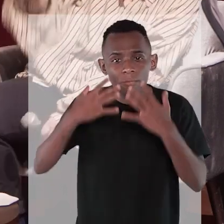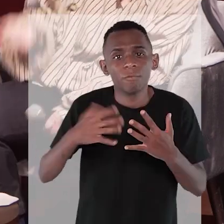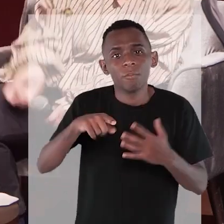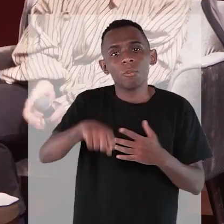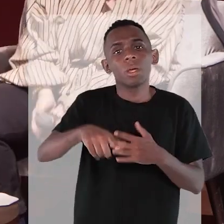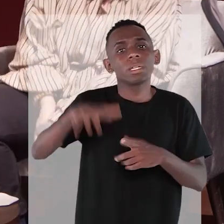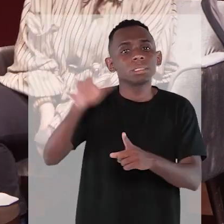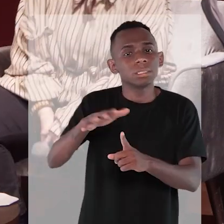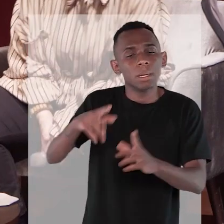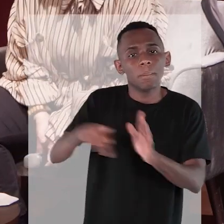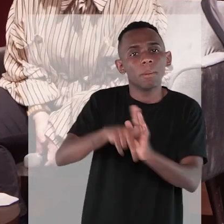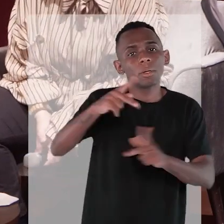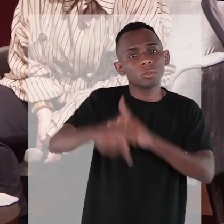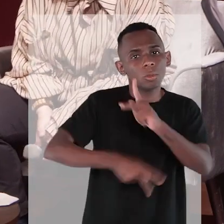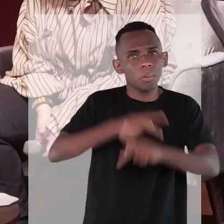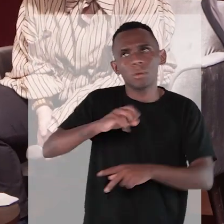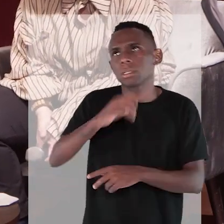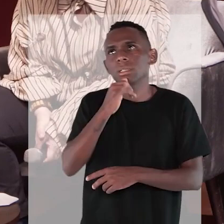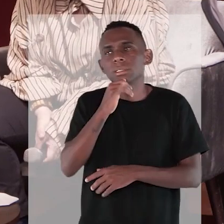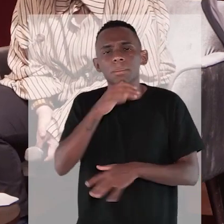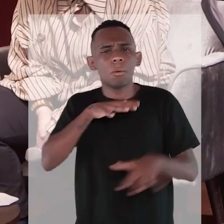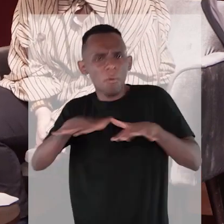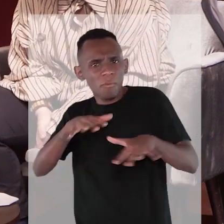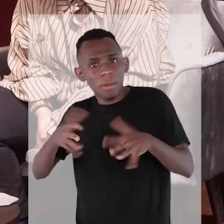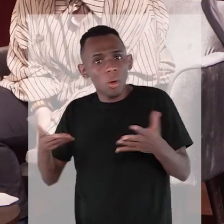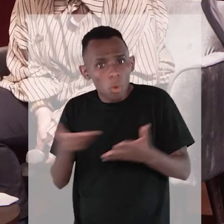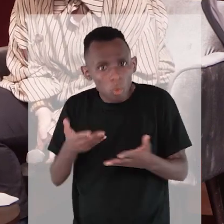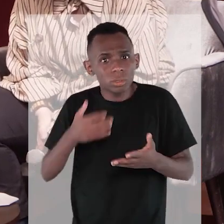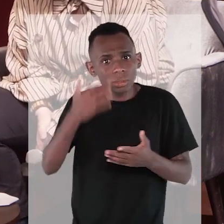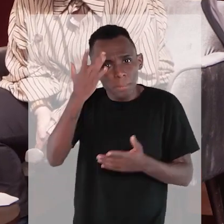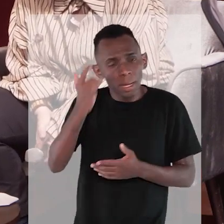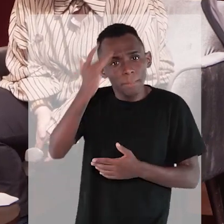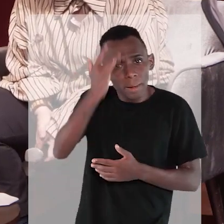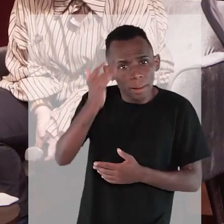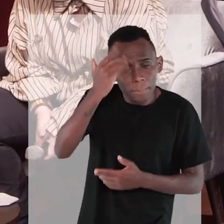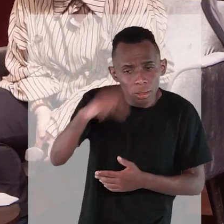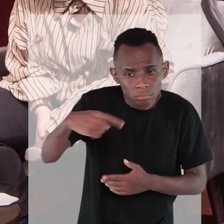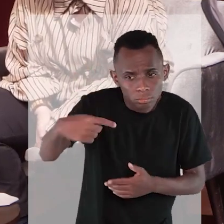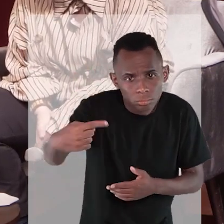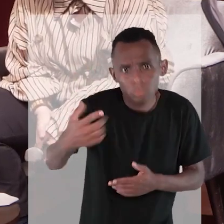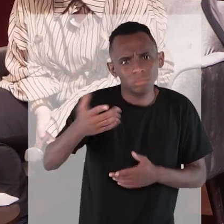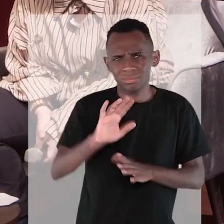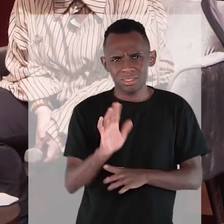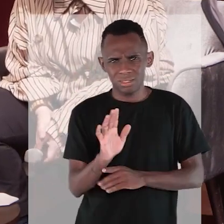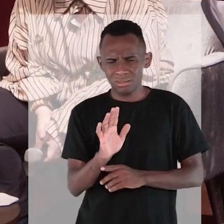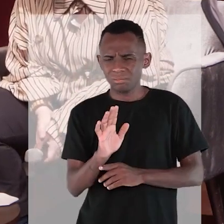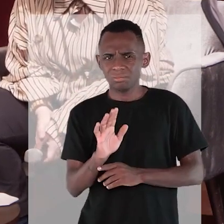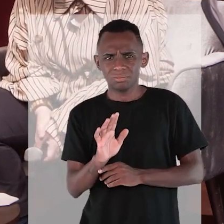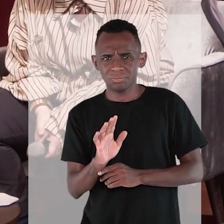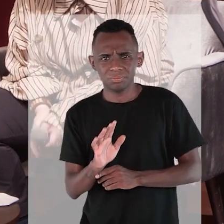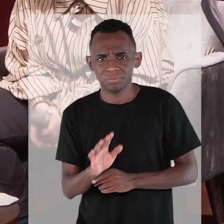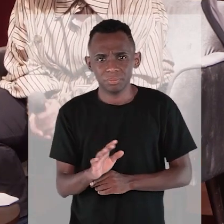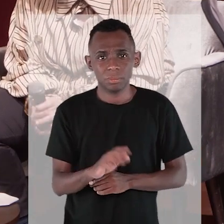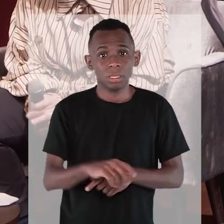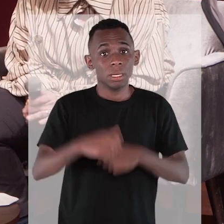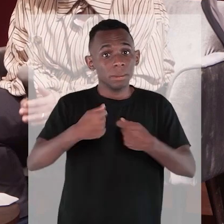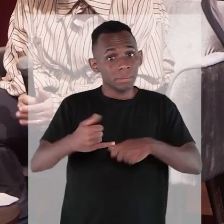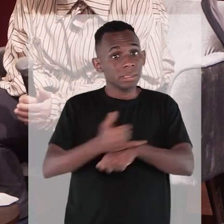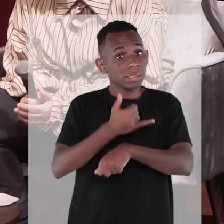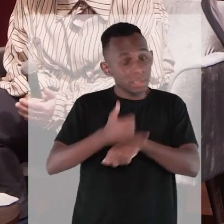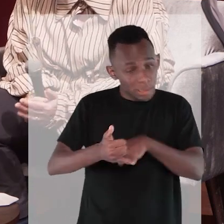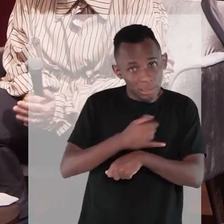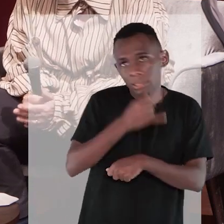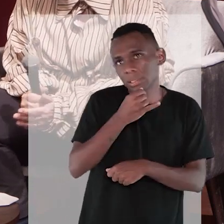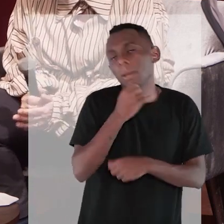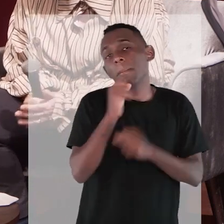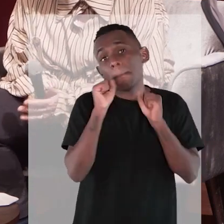você faz uma manifestação hoje, outra amanhã, não tem, mas você não domina só desse jeito. Você até derruba